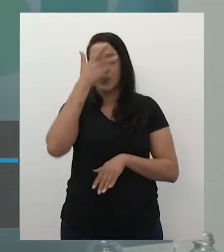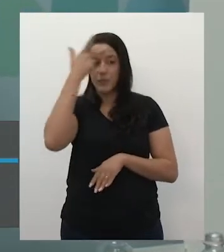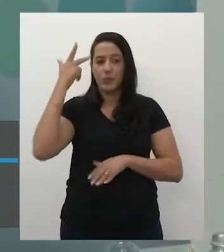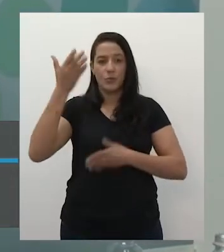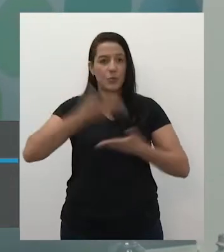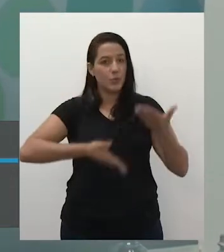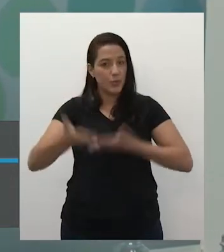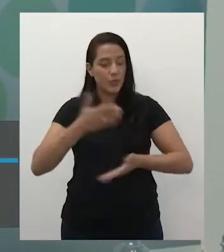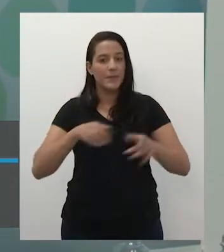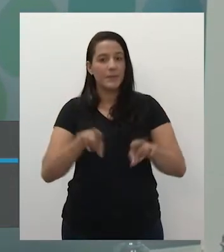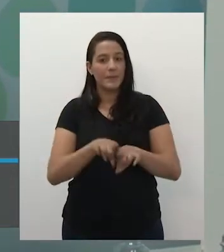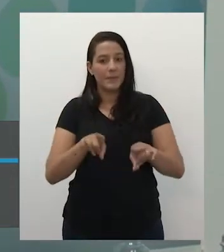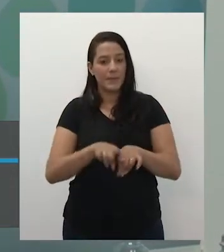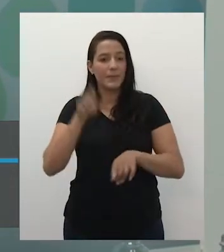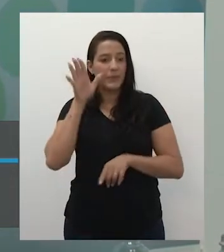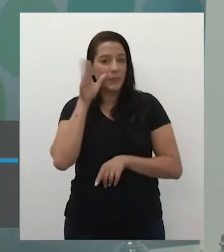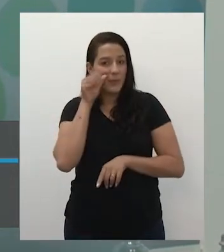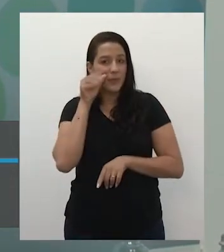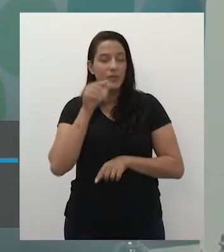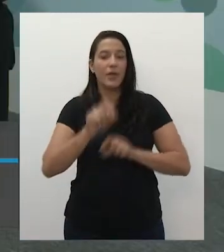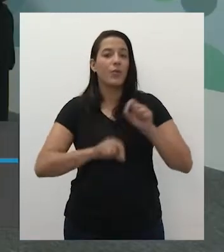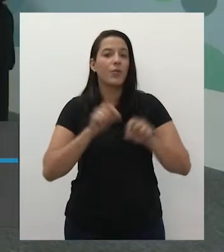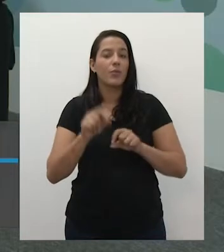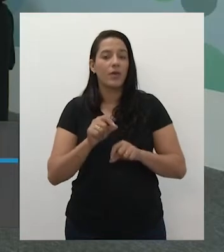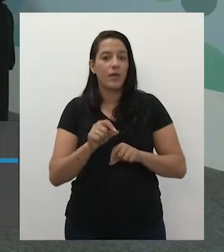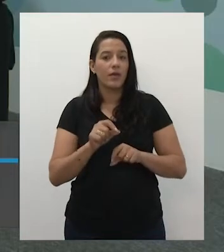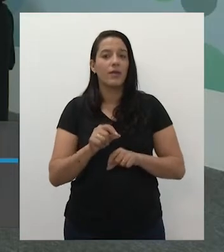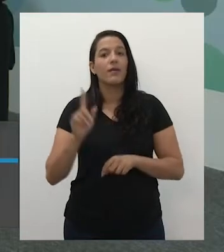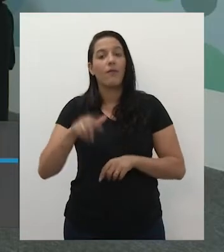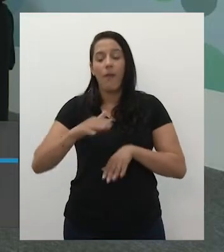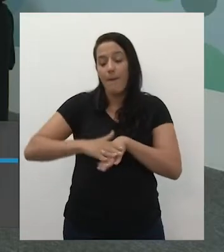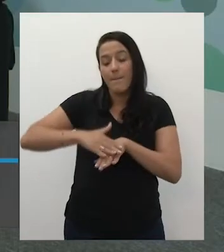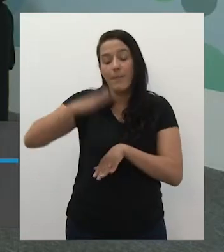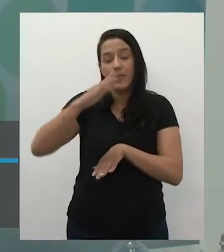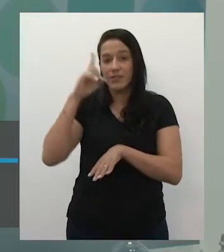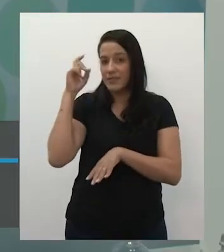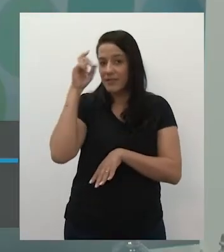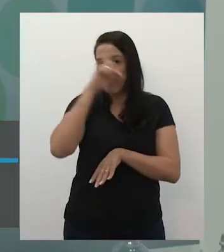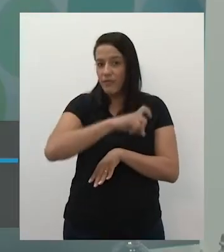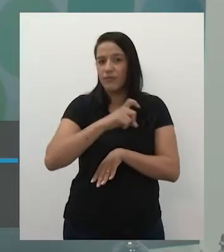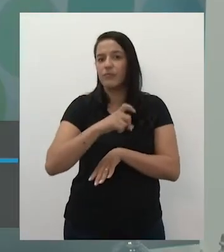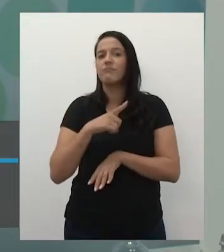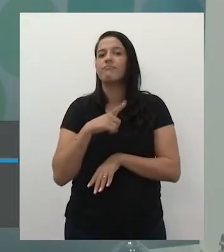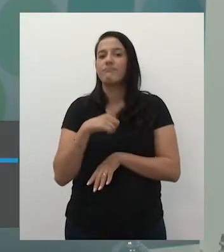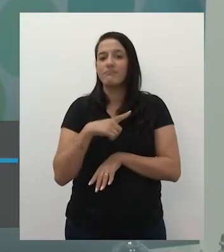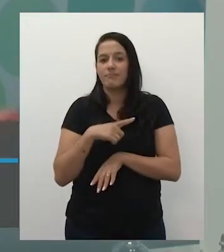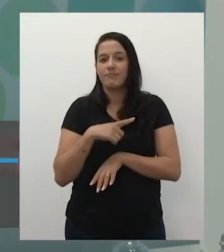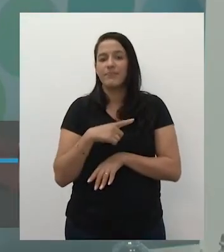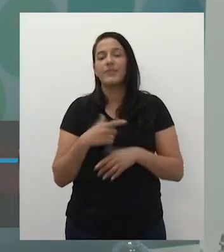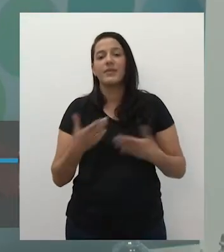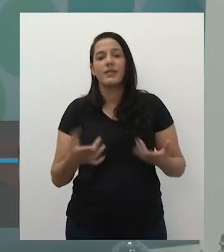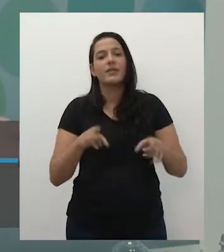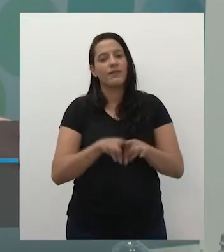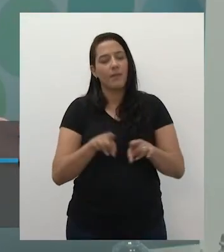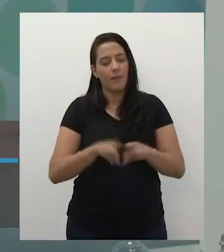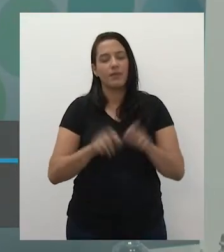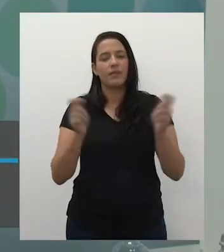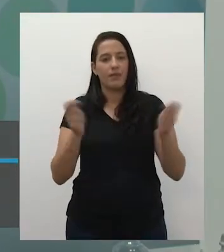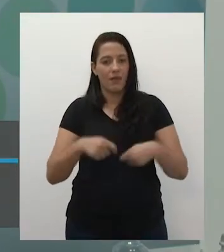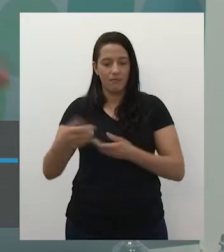utiliza aqui, né? Porque ela fica numa sequência permanente e às vezes isso passa um pouco. E por fim aqui, a